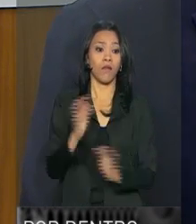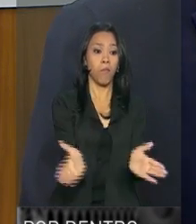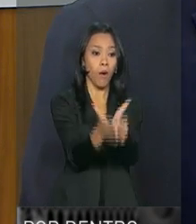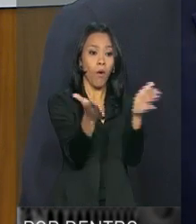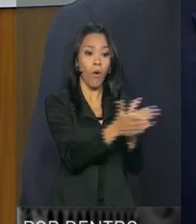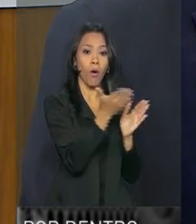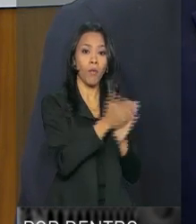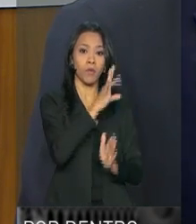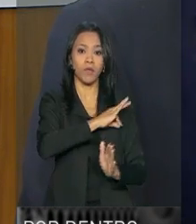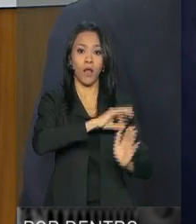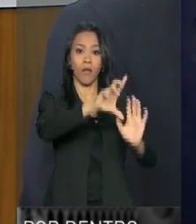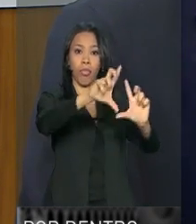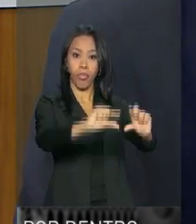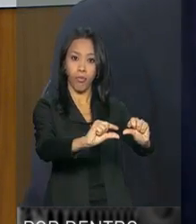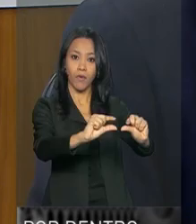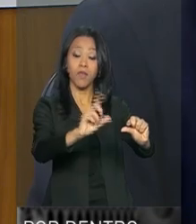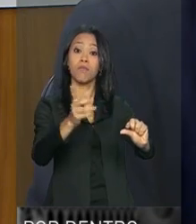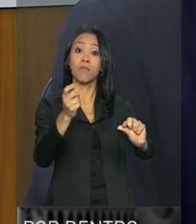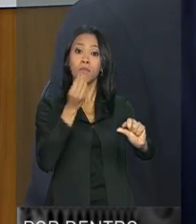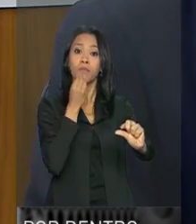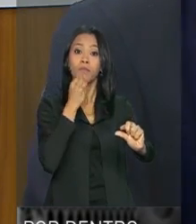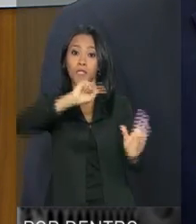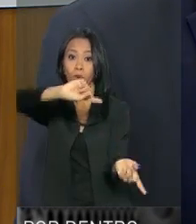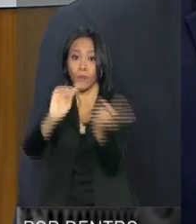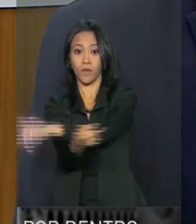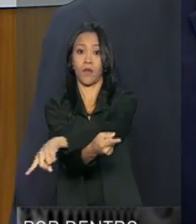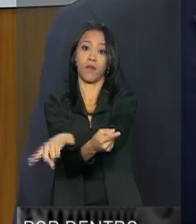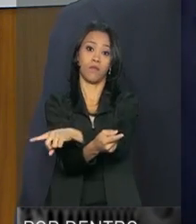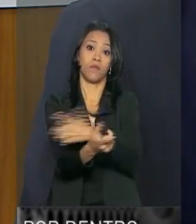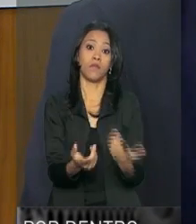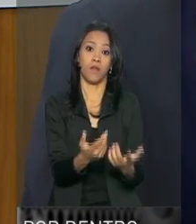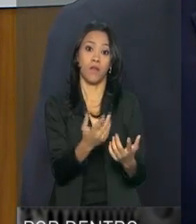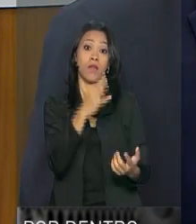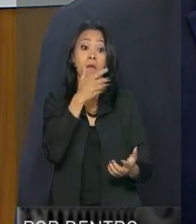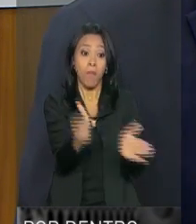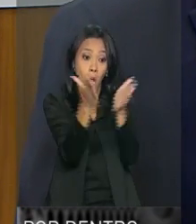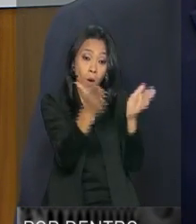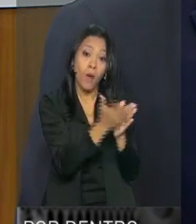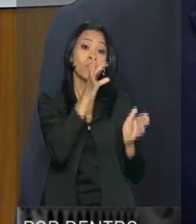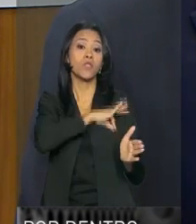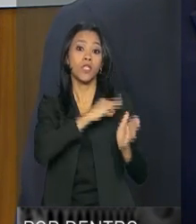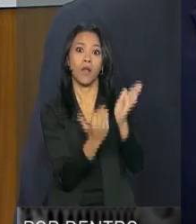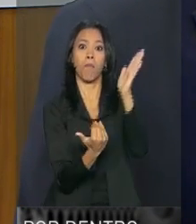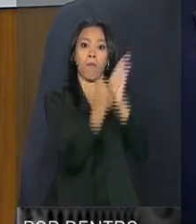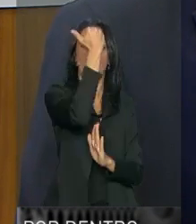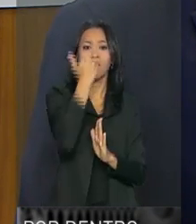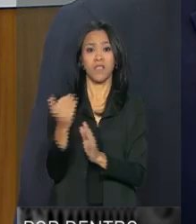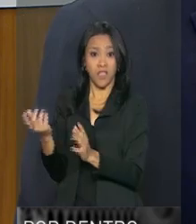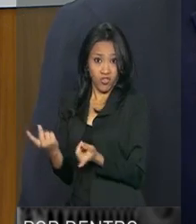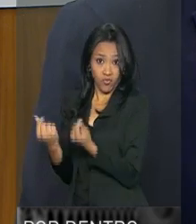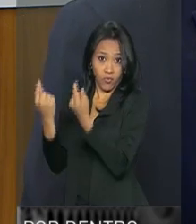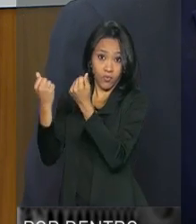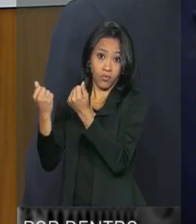verdade devia ser o inverso não deveria privilegiar os que ganham menos e né retirar um pouco dos que ganham mais mas o nosso sistema